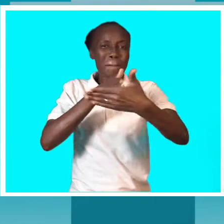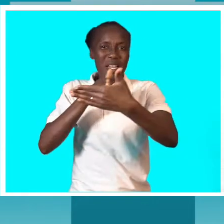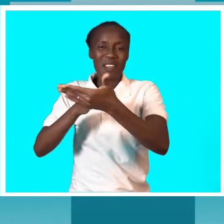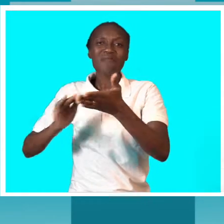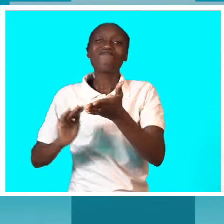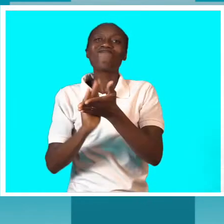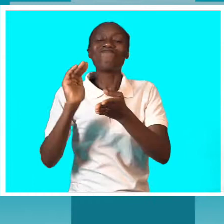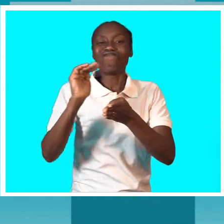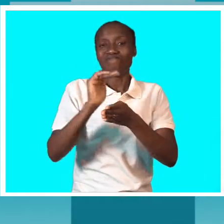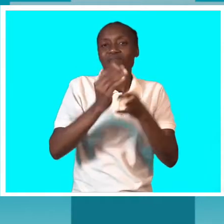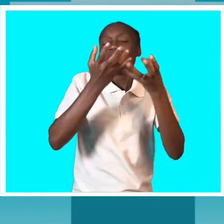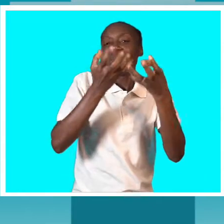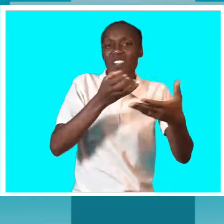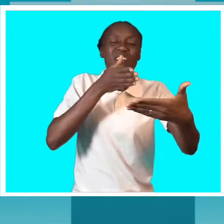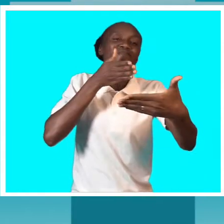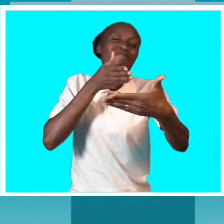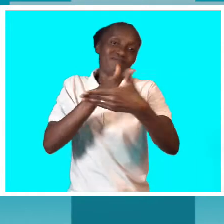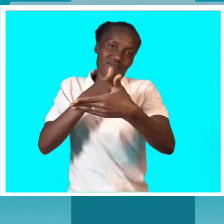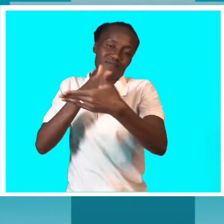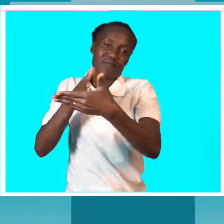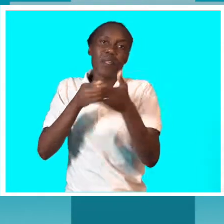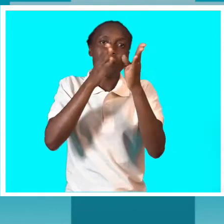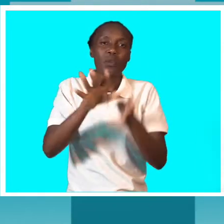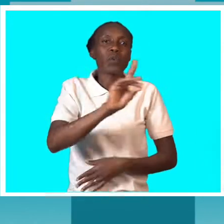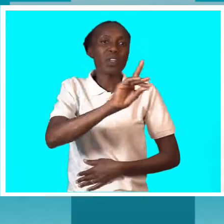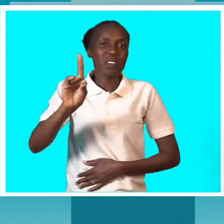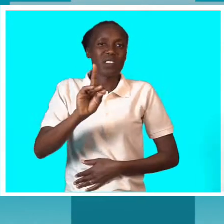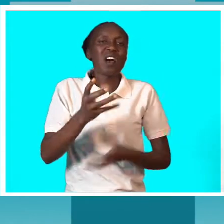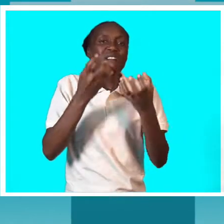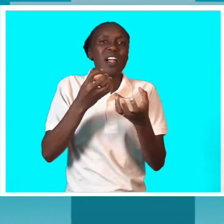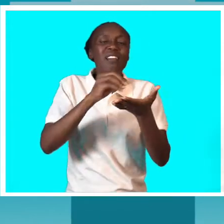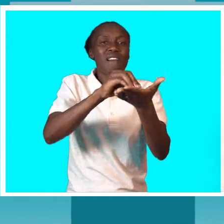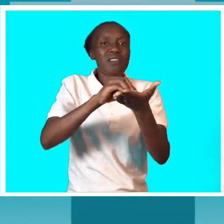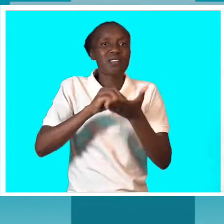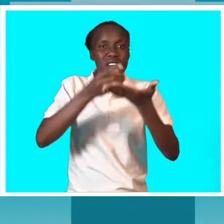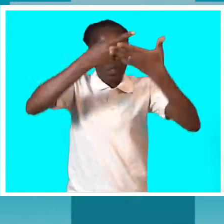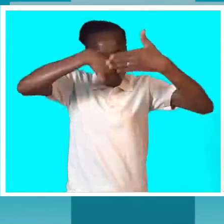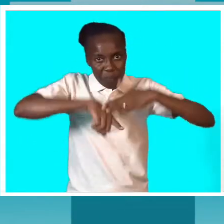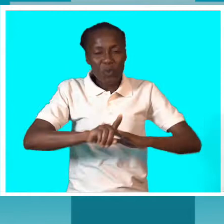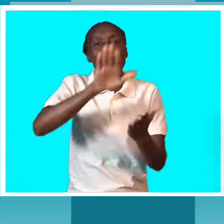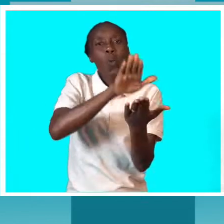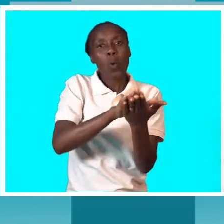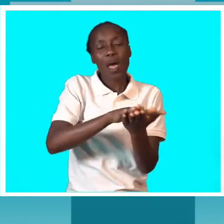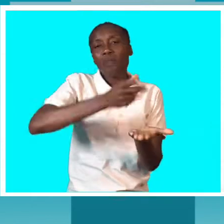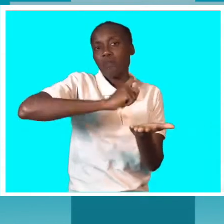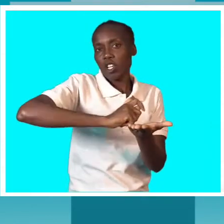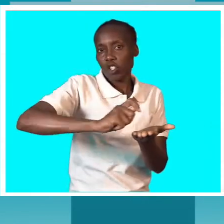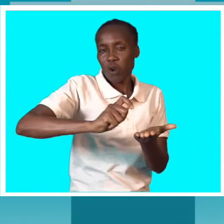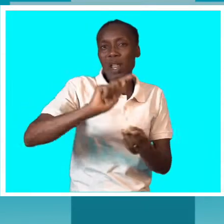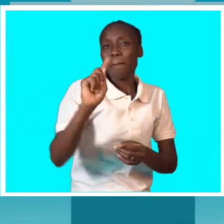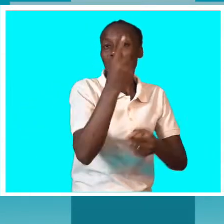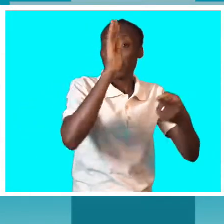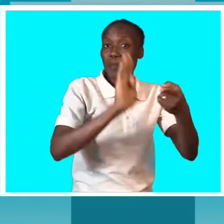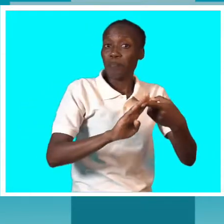arquitetônicas que impedem que a pessoa com deficiência tenha acesso, por exemplo, aos estabelecimentos de ensino. Esta é a primeira